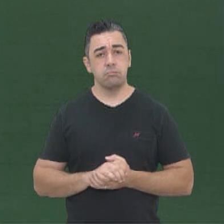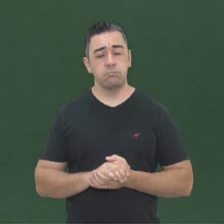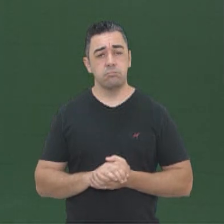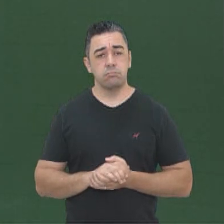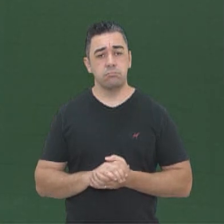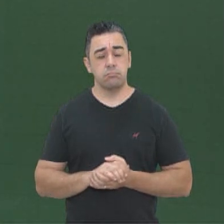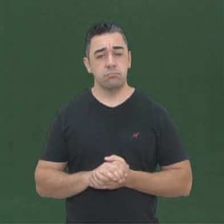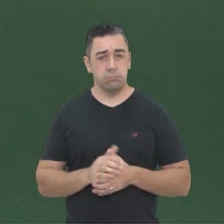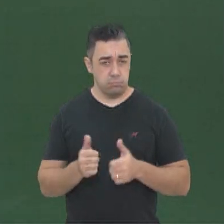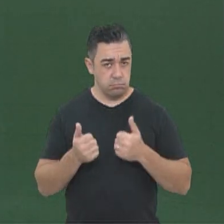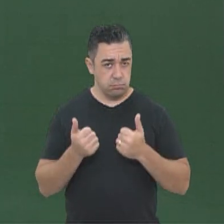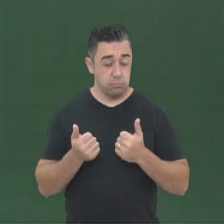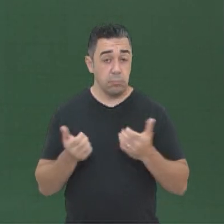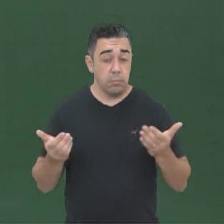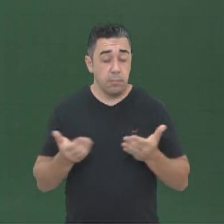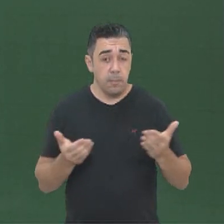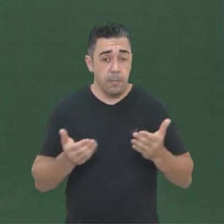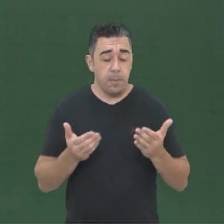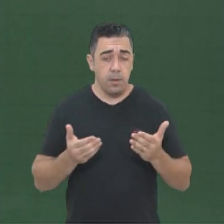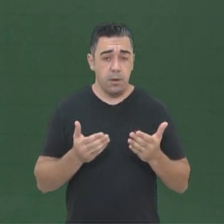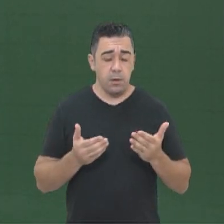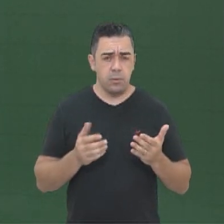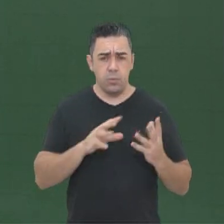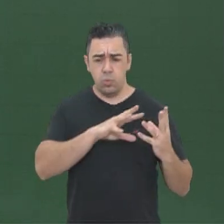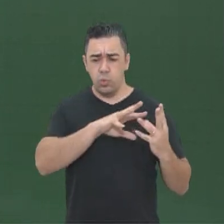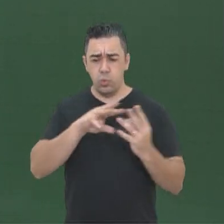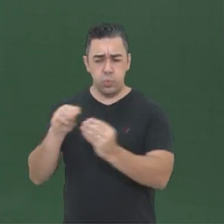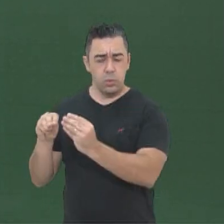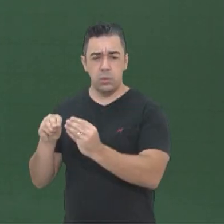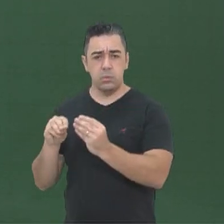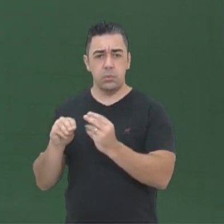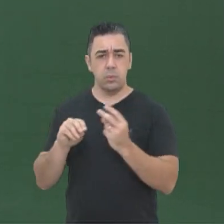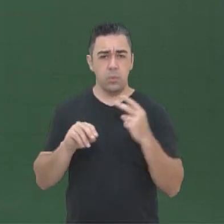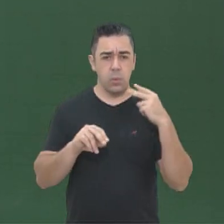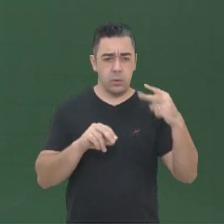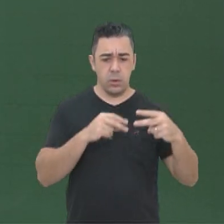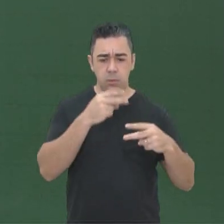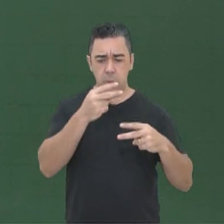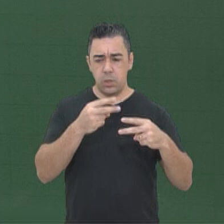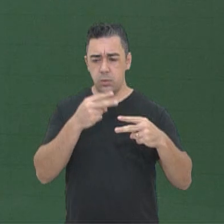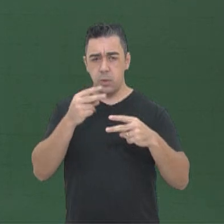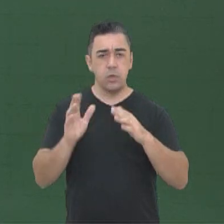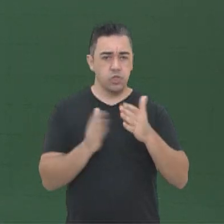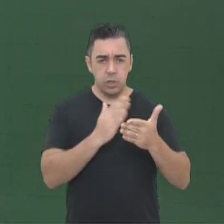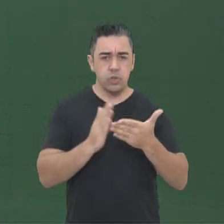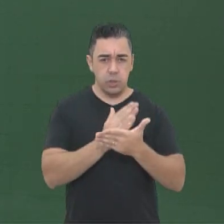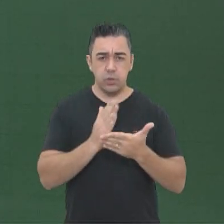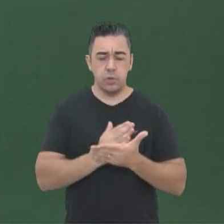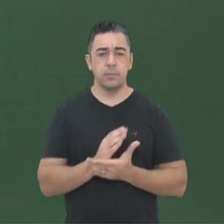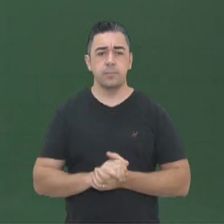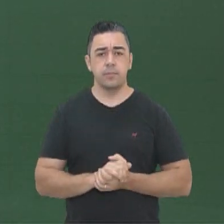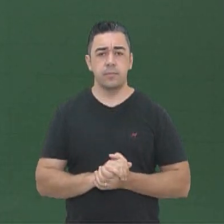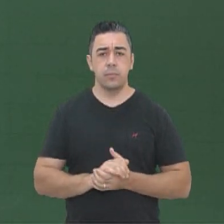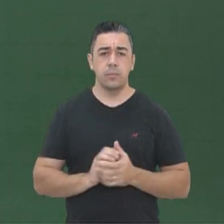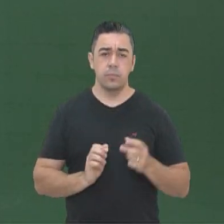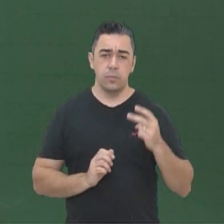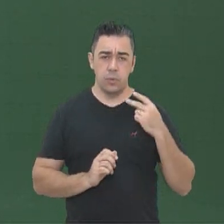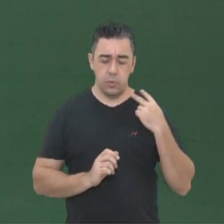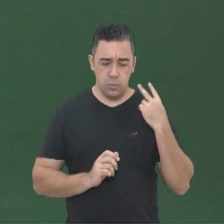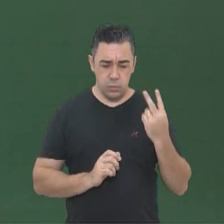2. Muito bem. Agora, todos que estão ao quadrado vão sair para fora da raiz. Aqui eu tenho 2 saindo para fora, então